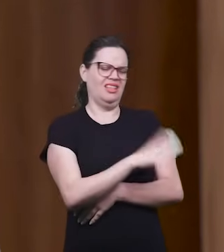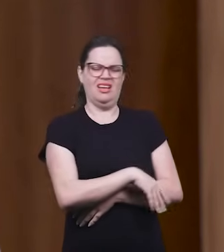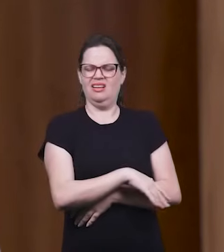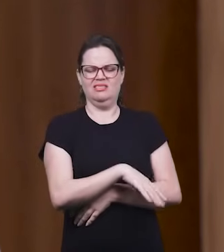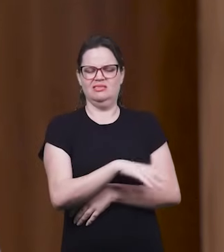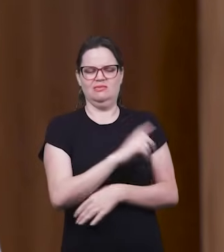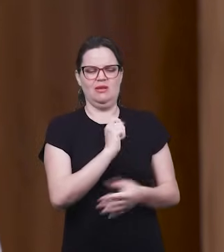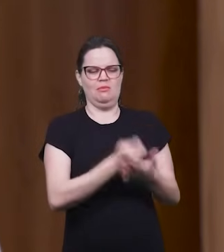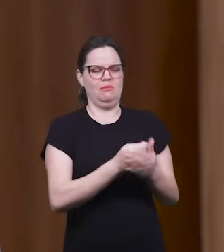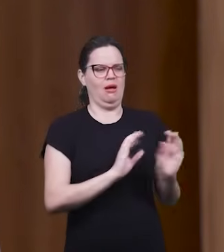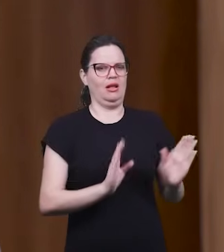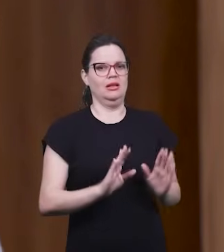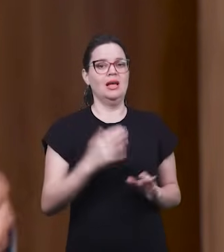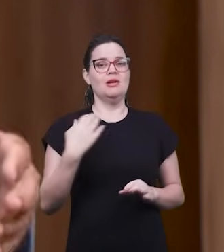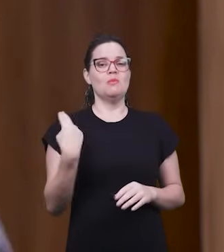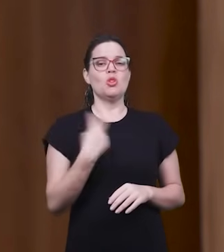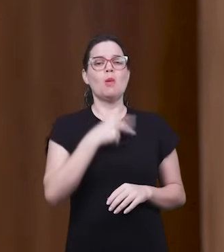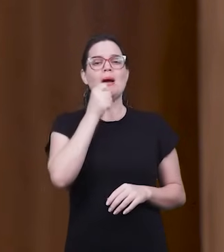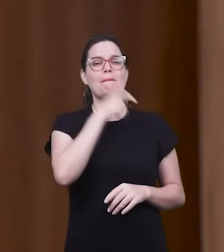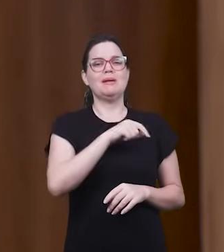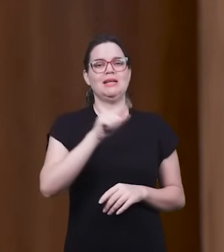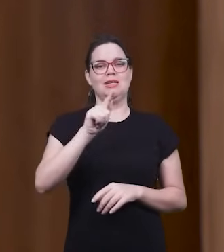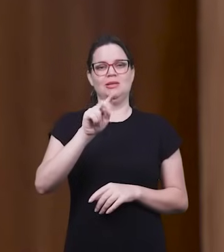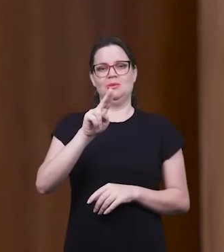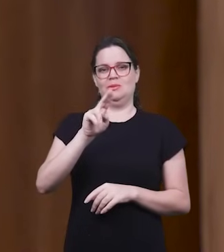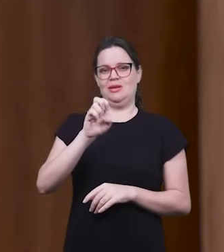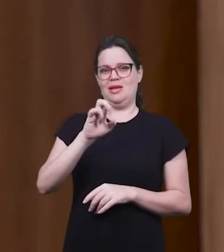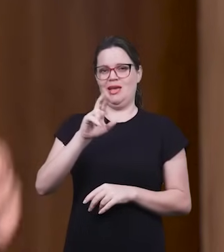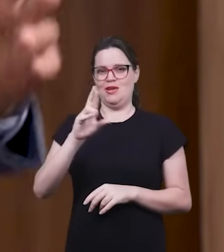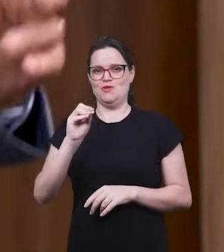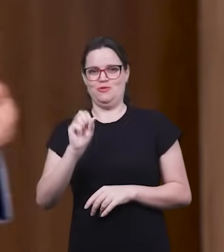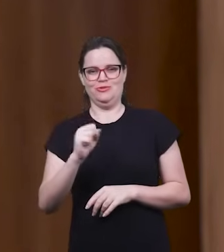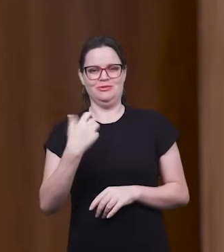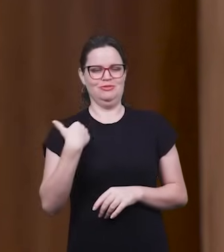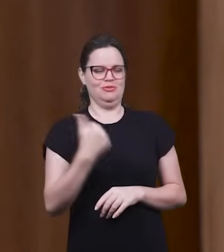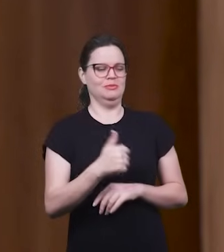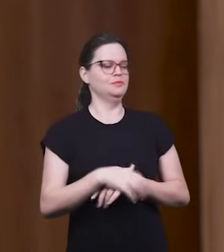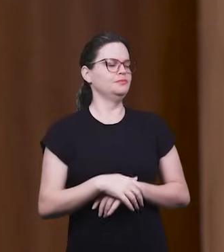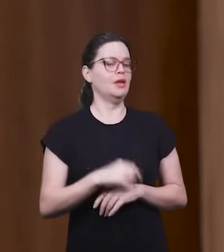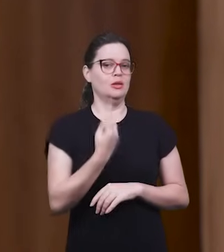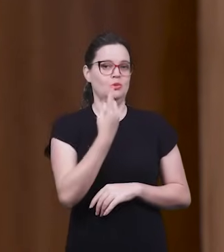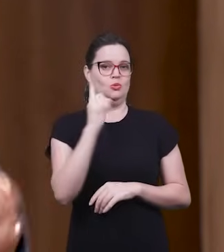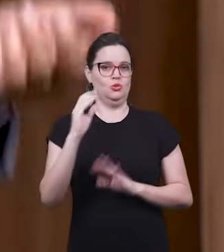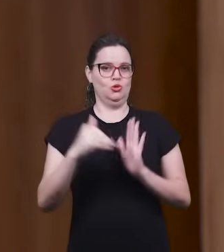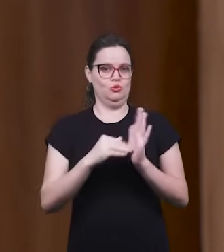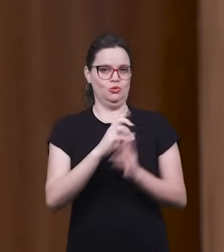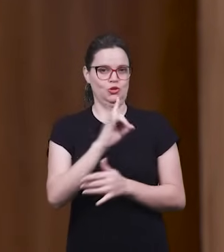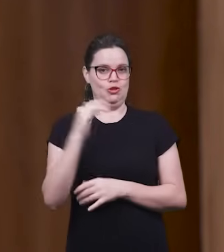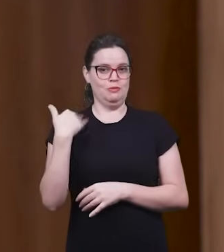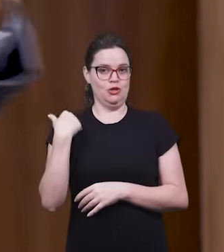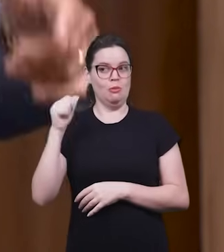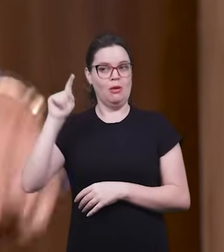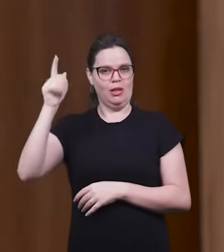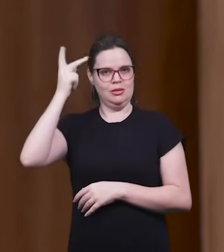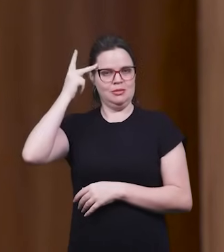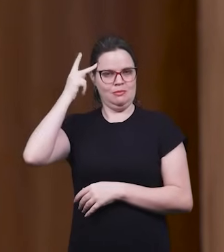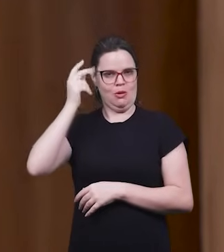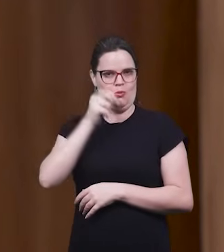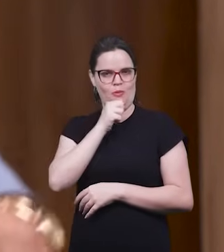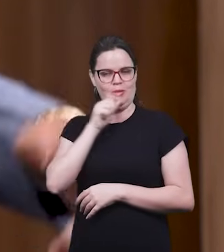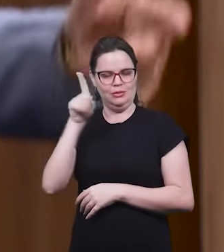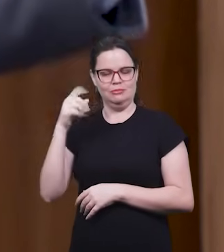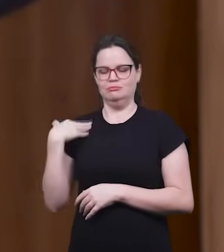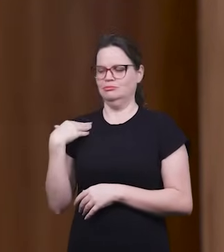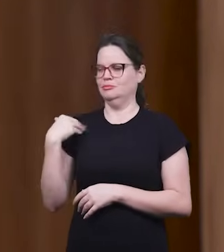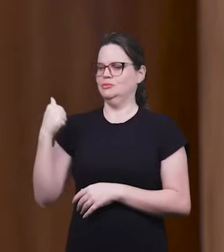italiano. Gueiros, você não deve nada. Mas, Radamés, ainda no último dia me chamou, eu estava vindo embora, eu tinha vindo,